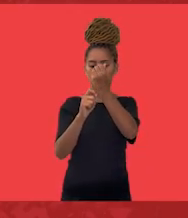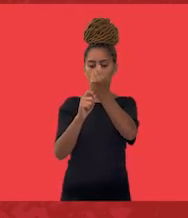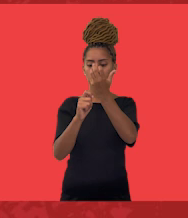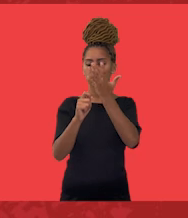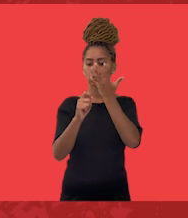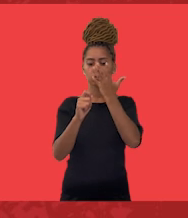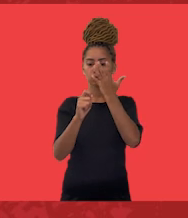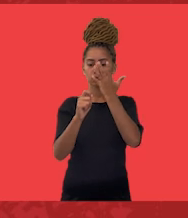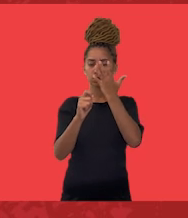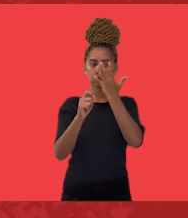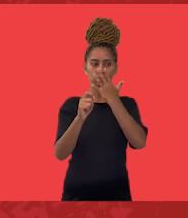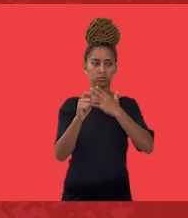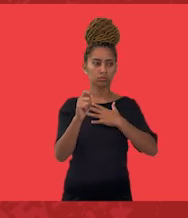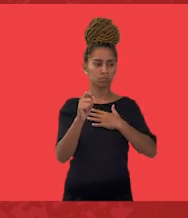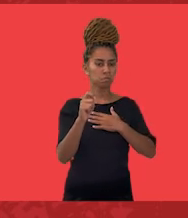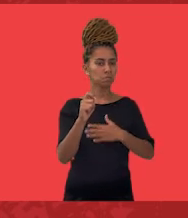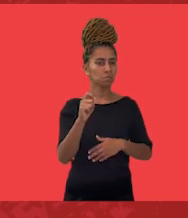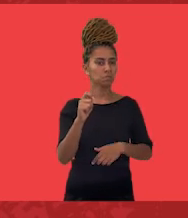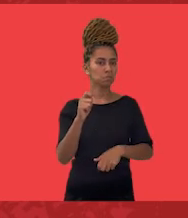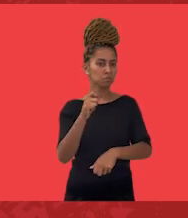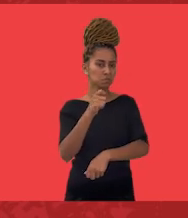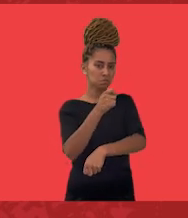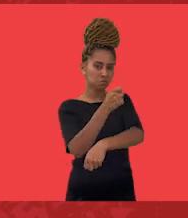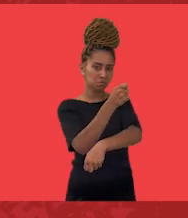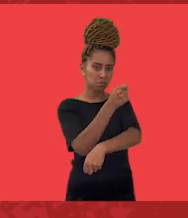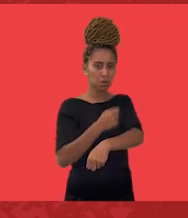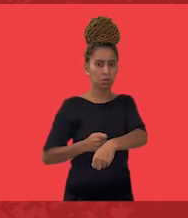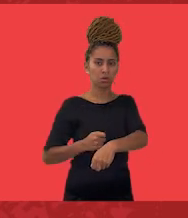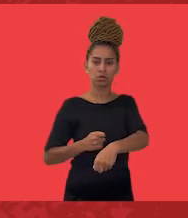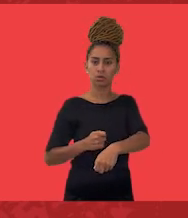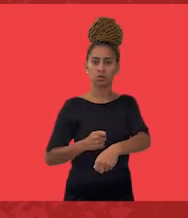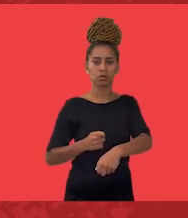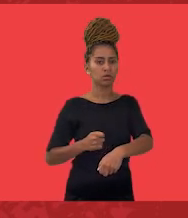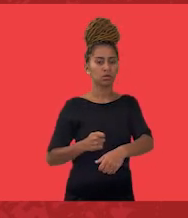desfeito. Rasgado, despedaçado, pisado, cuspido.